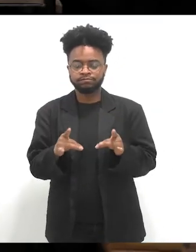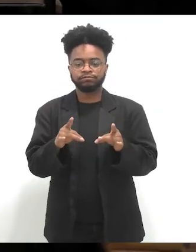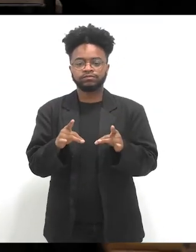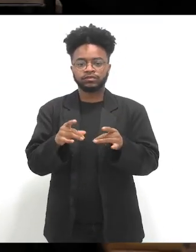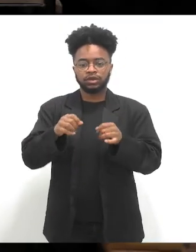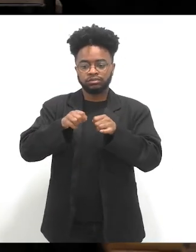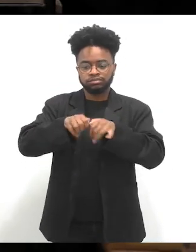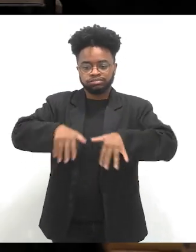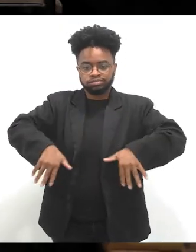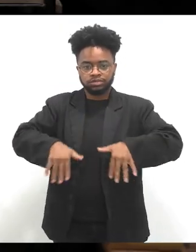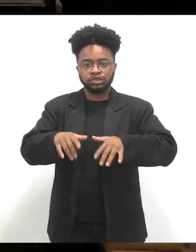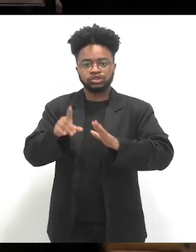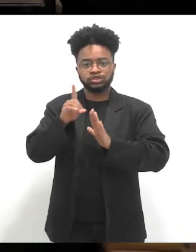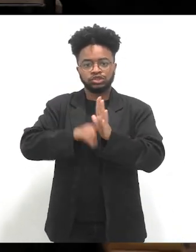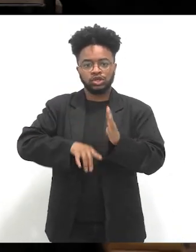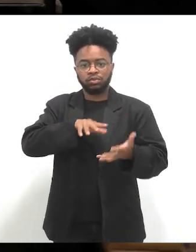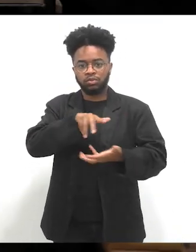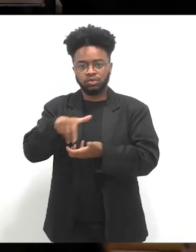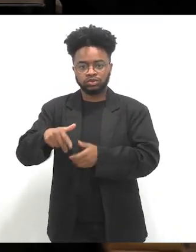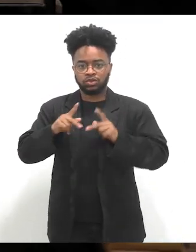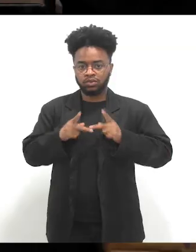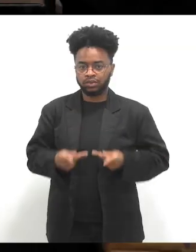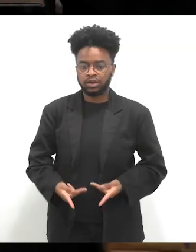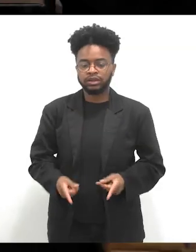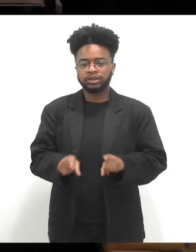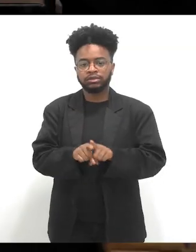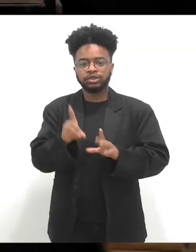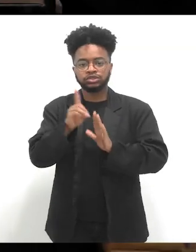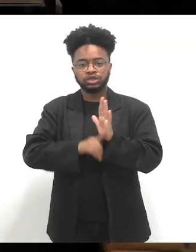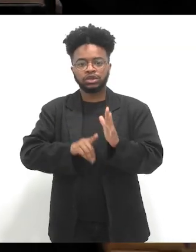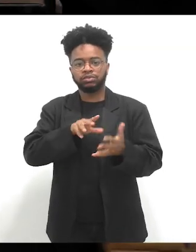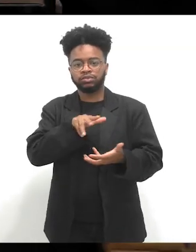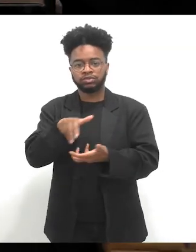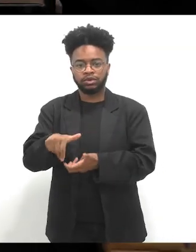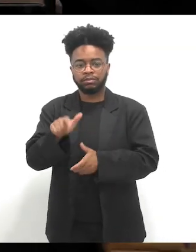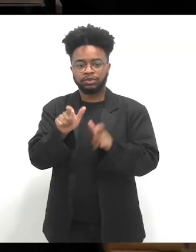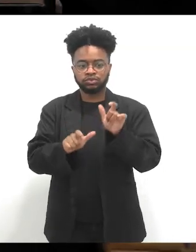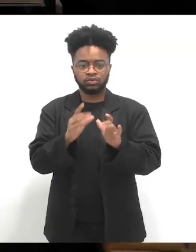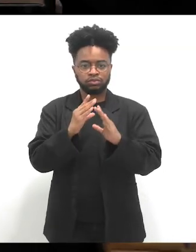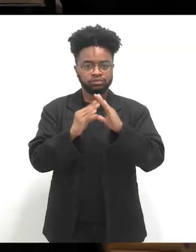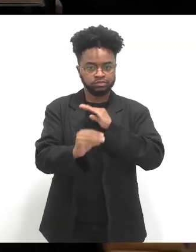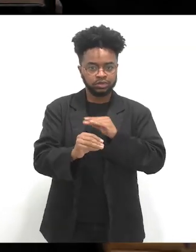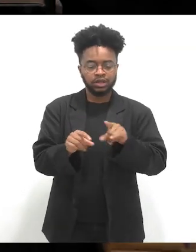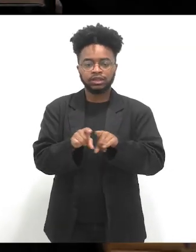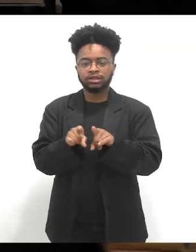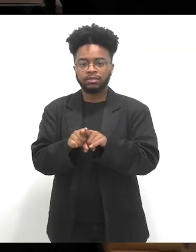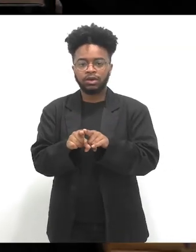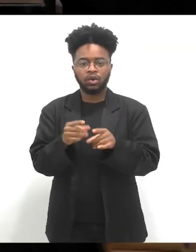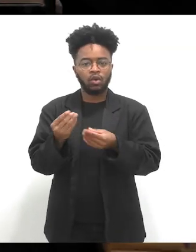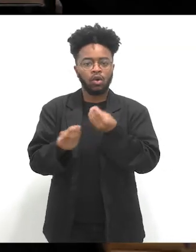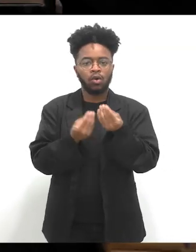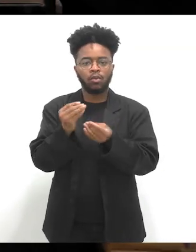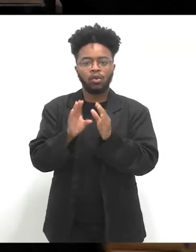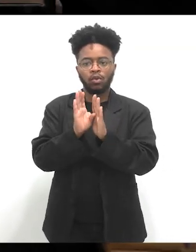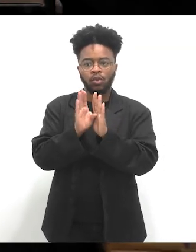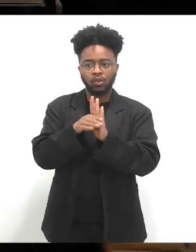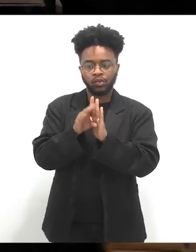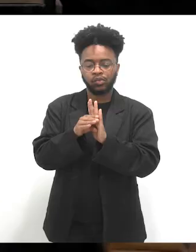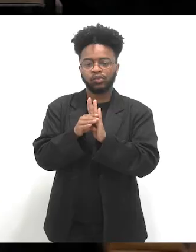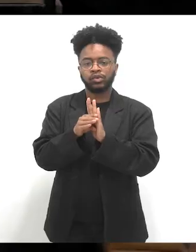essa capilaridade entre direito internacional humanitário, o direito internacional dos refugiados, e isso, como esse conceito de